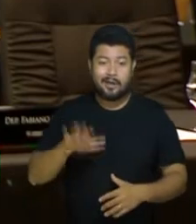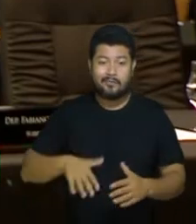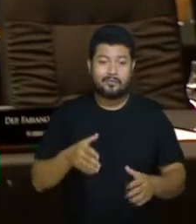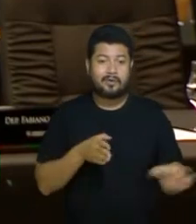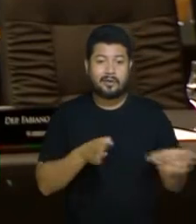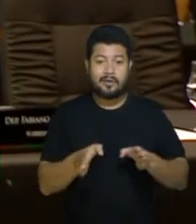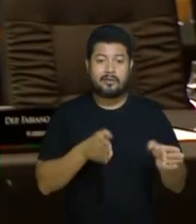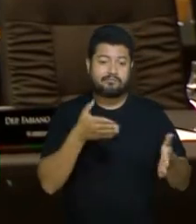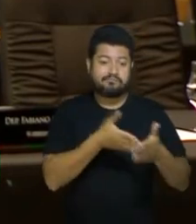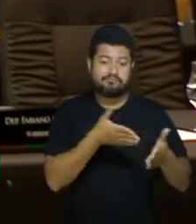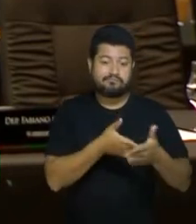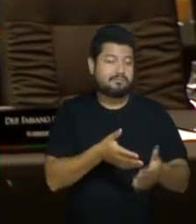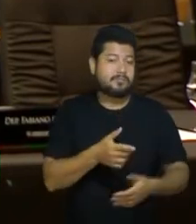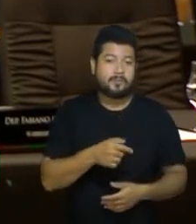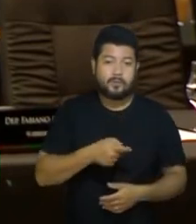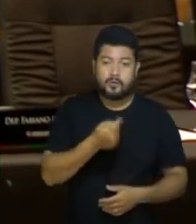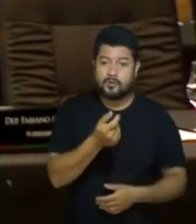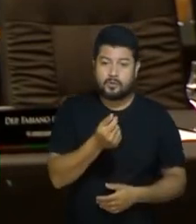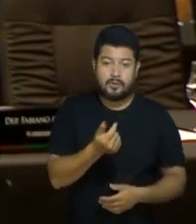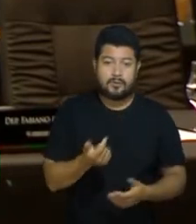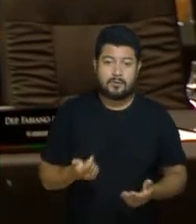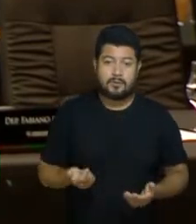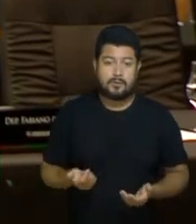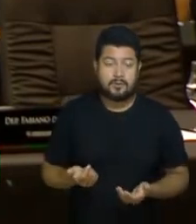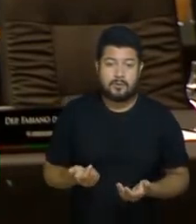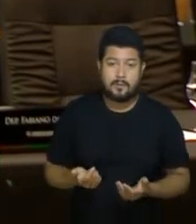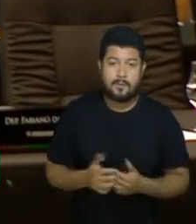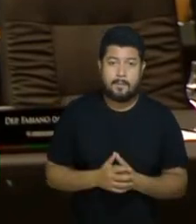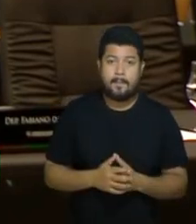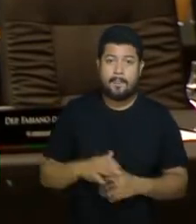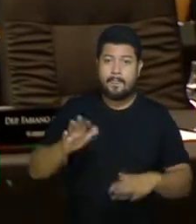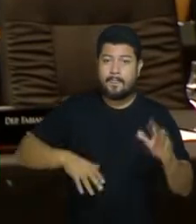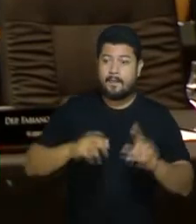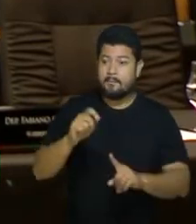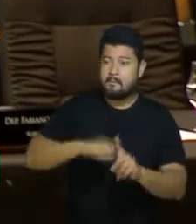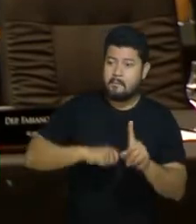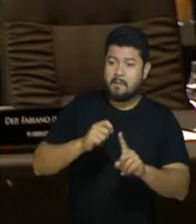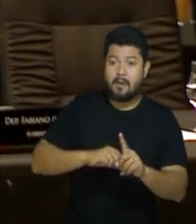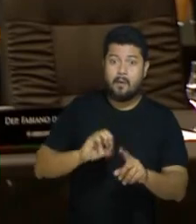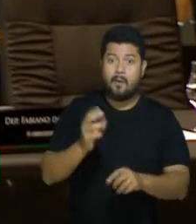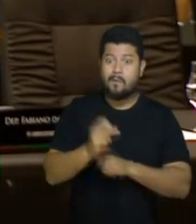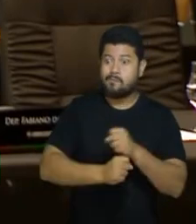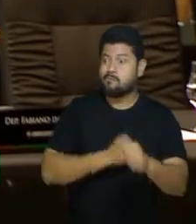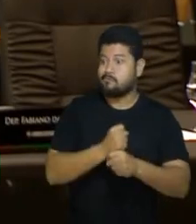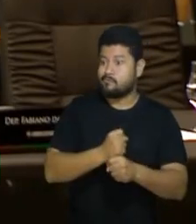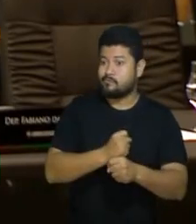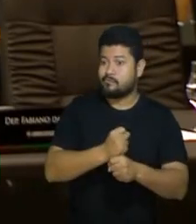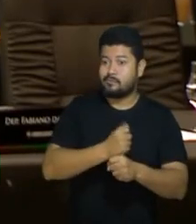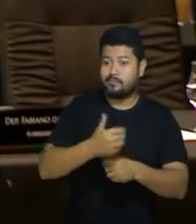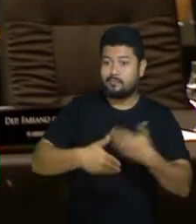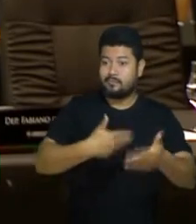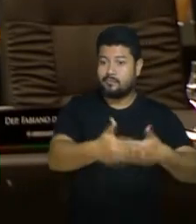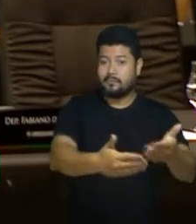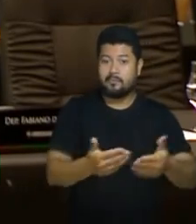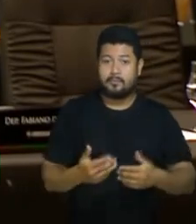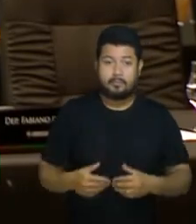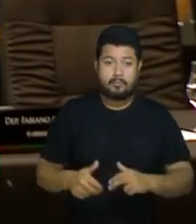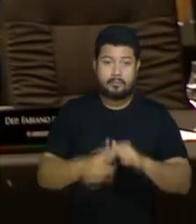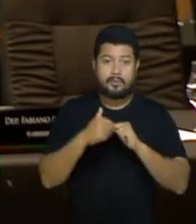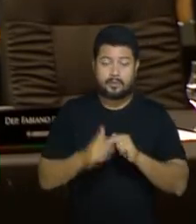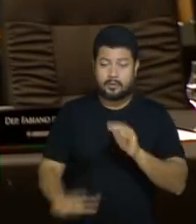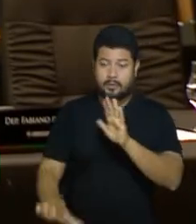vezes leva, presidente Mauro, mais de meses e anos para receber isso. Então, que a gente possa efetivamente fazer uma lei que